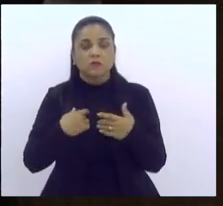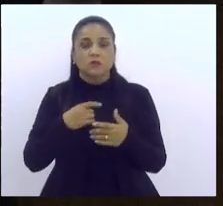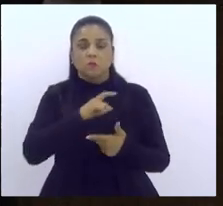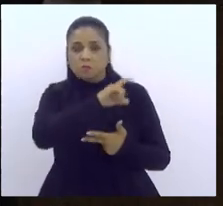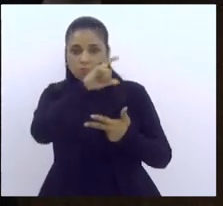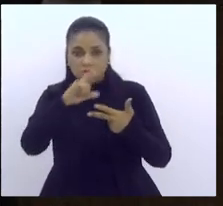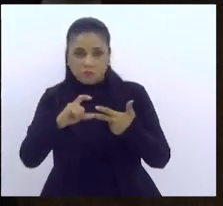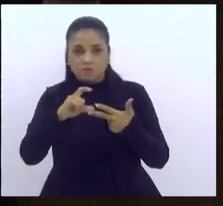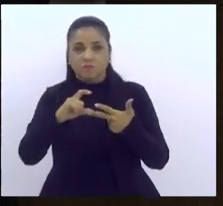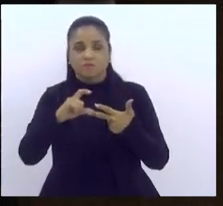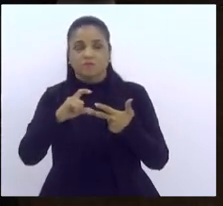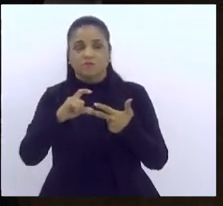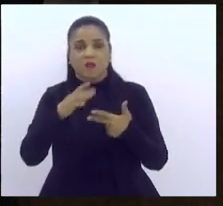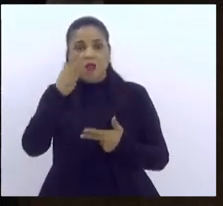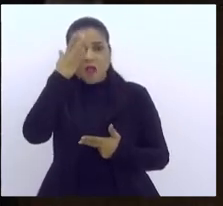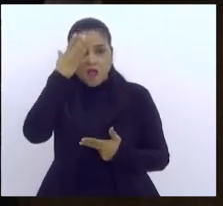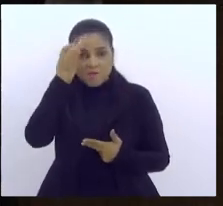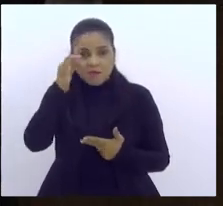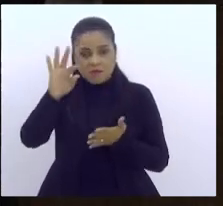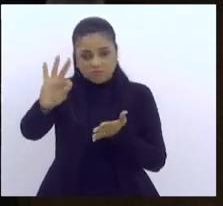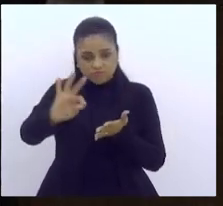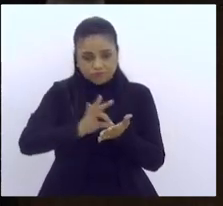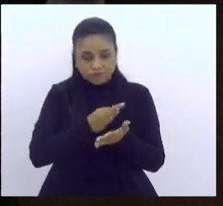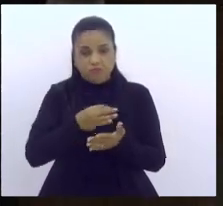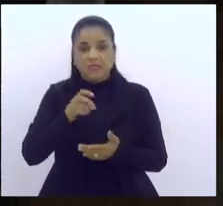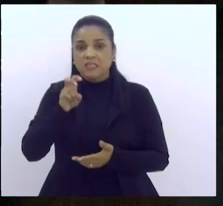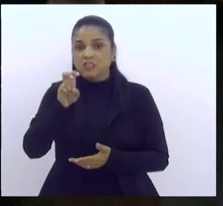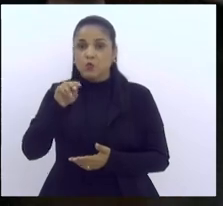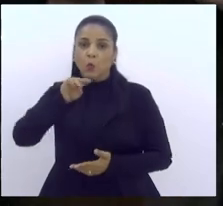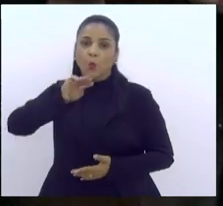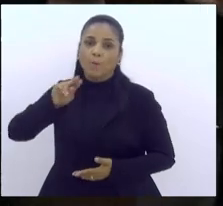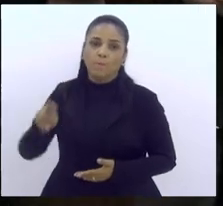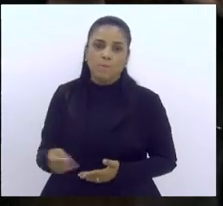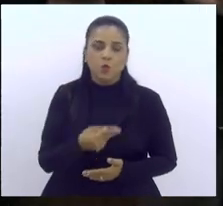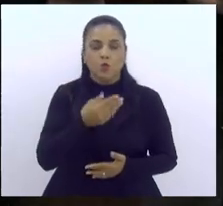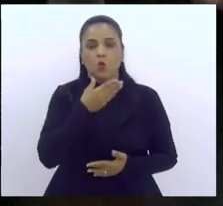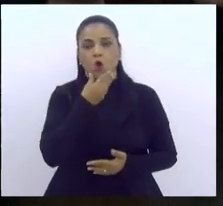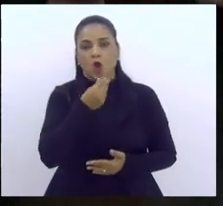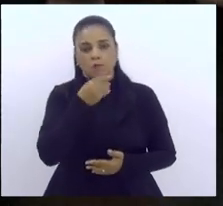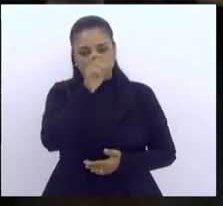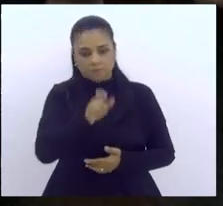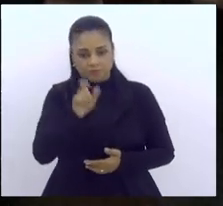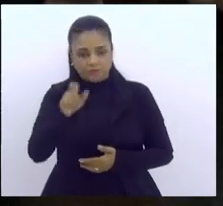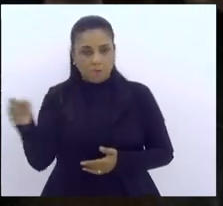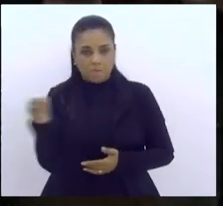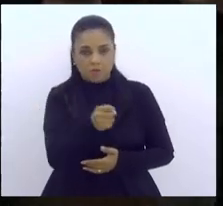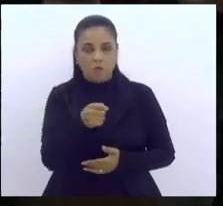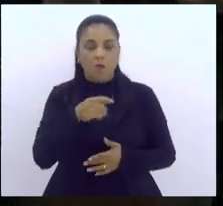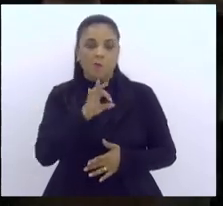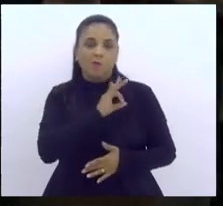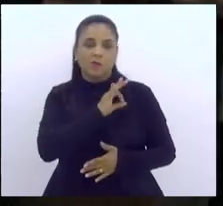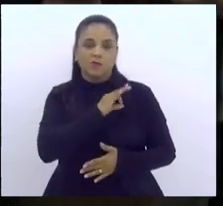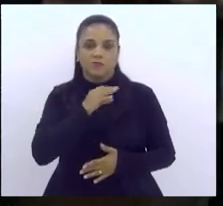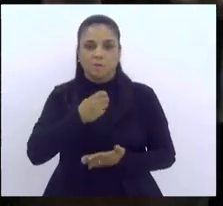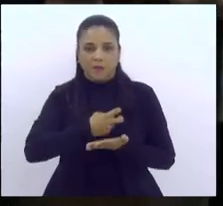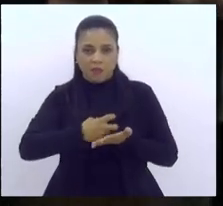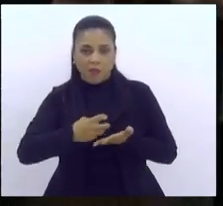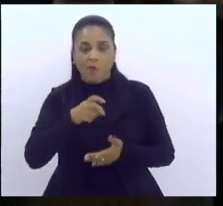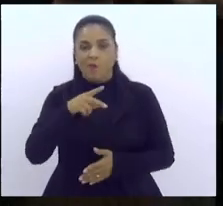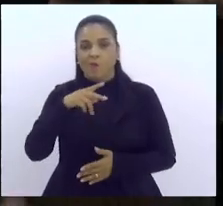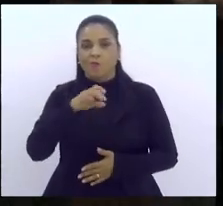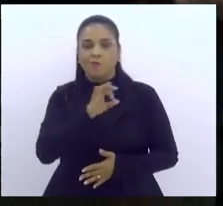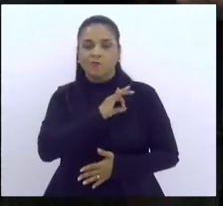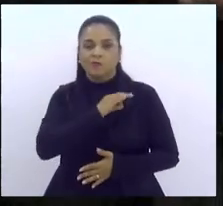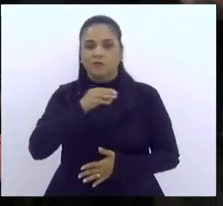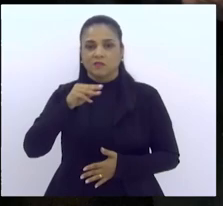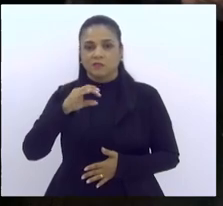Executivo quiser, pode ir amanhã, numa canetada, botar mais 5 mil homens na Polícia Penal, na Polícia Civil e na Polícia Militar, da noite para o dia, nos